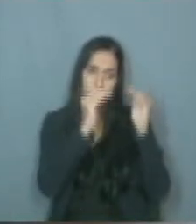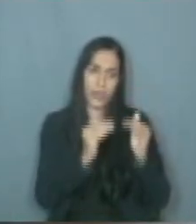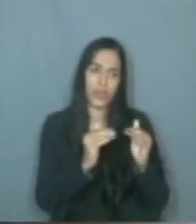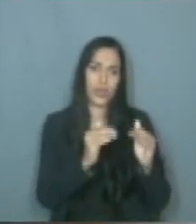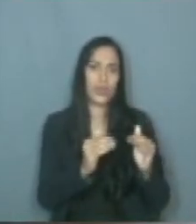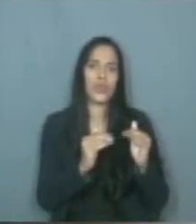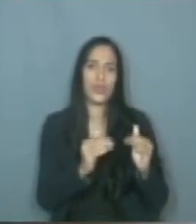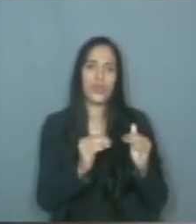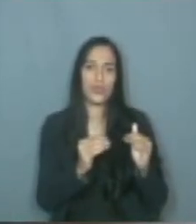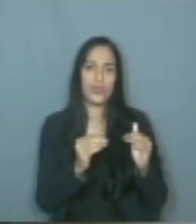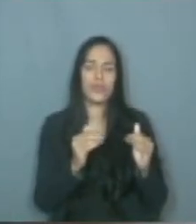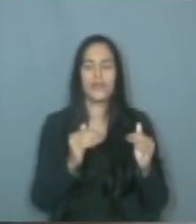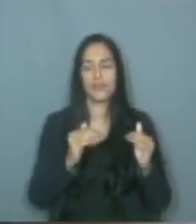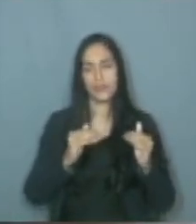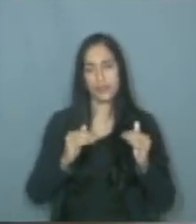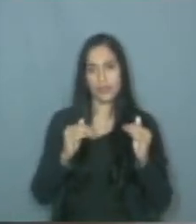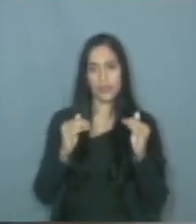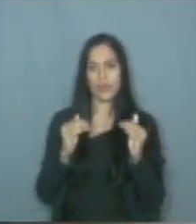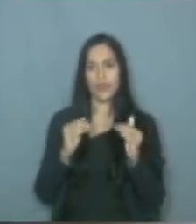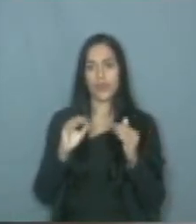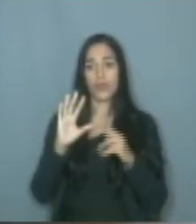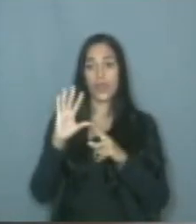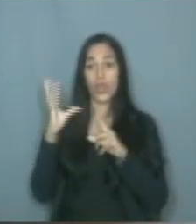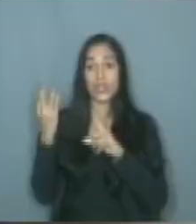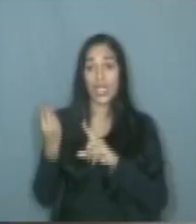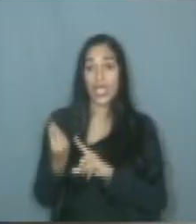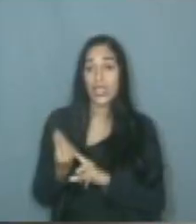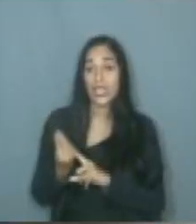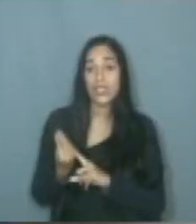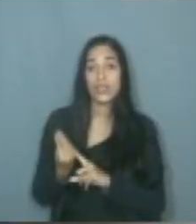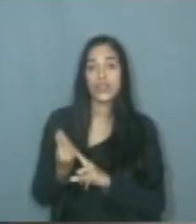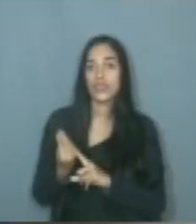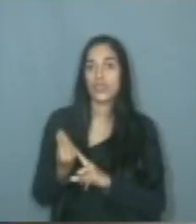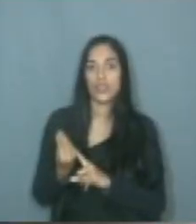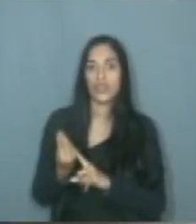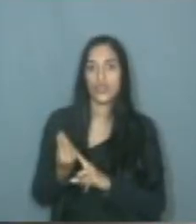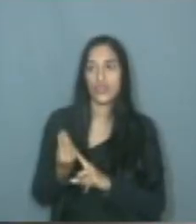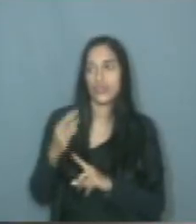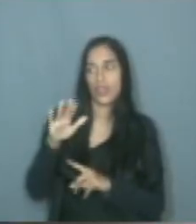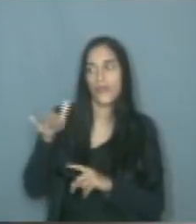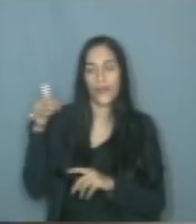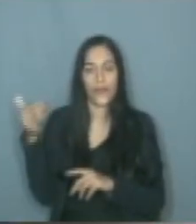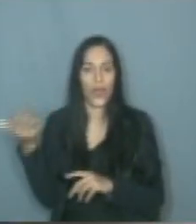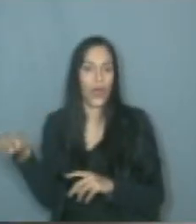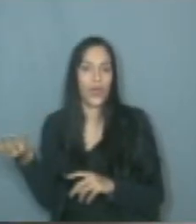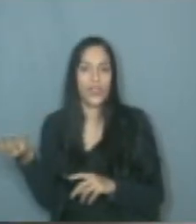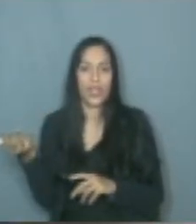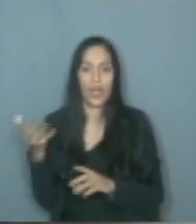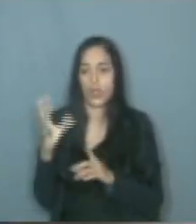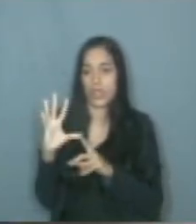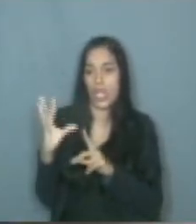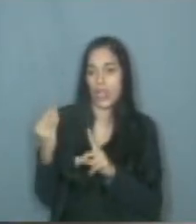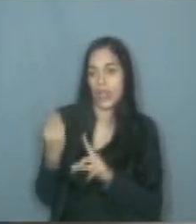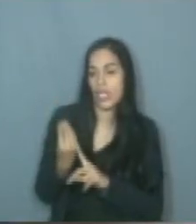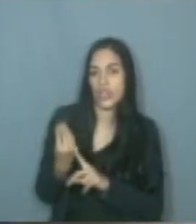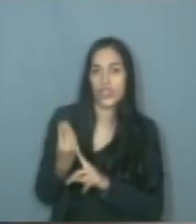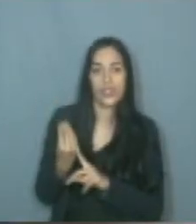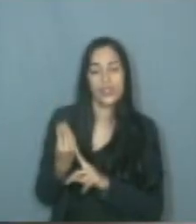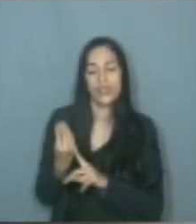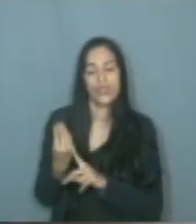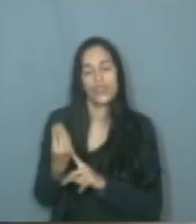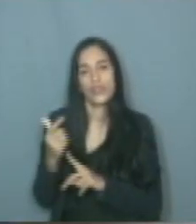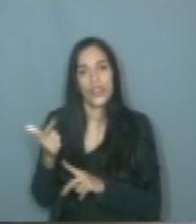E é muito interessante porque os artistas que vêm de fora não passam por esse tipo de constrangimento. Mas as nossas